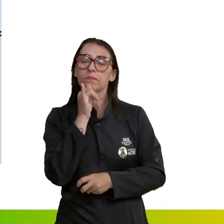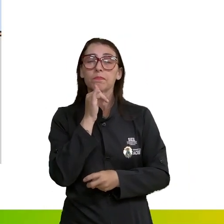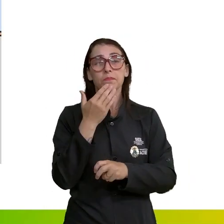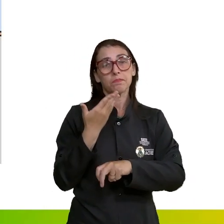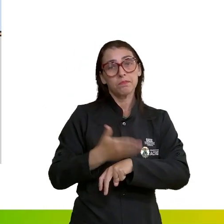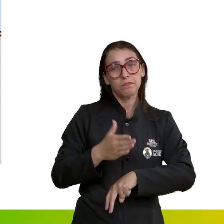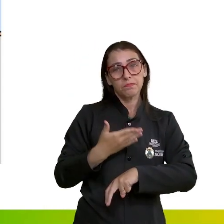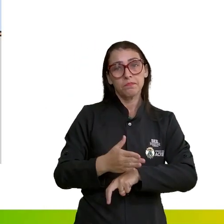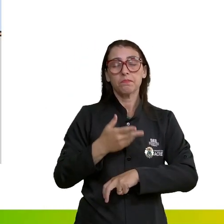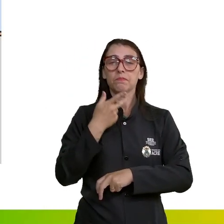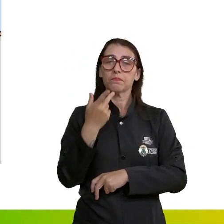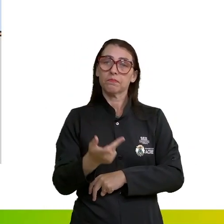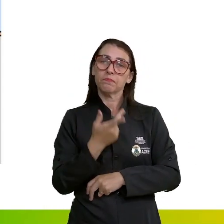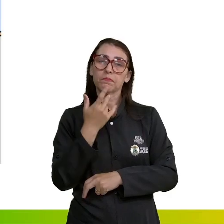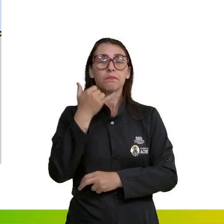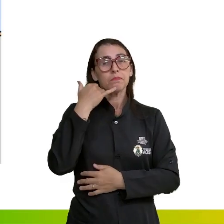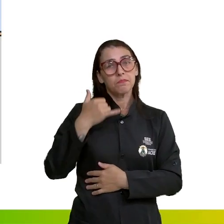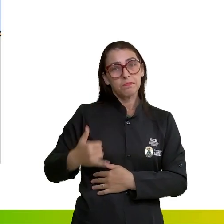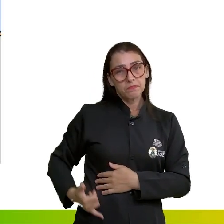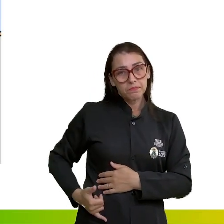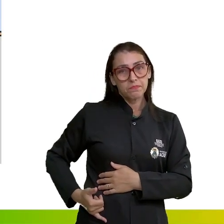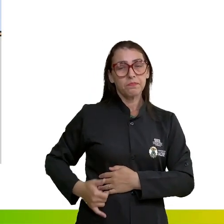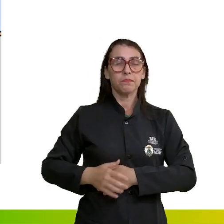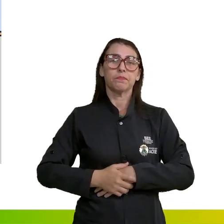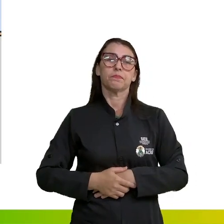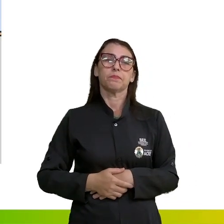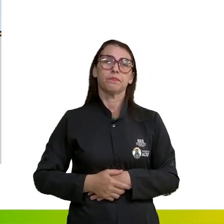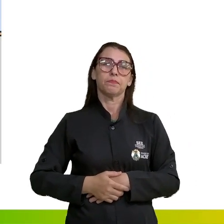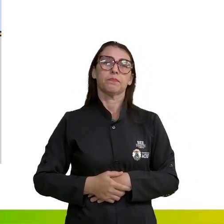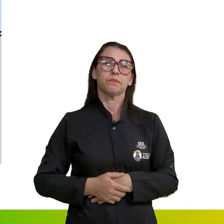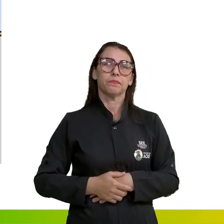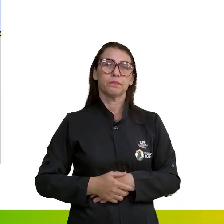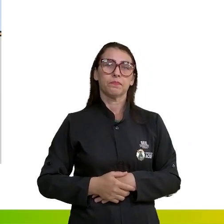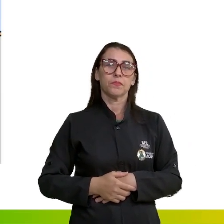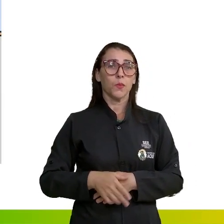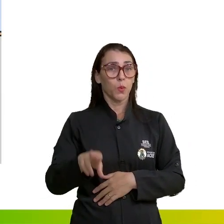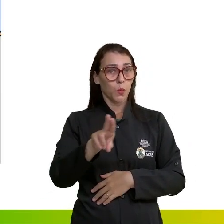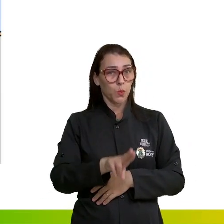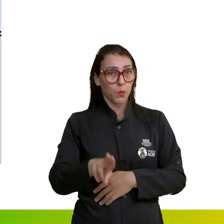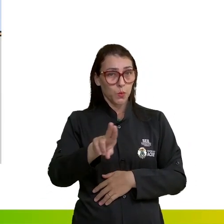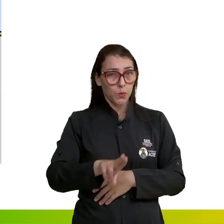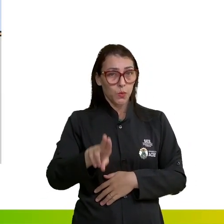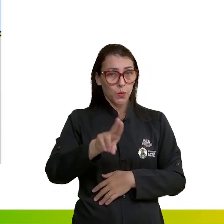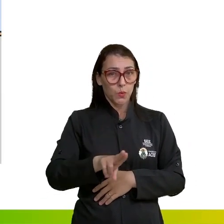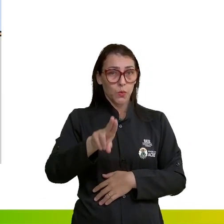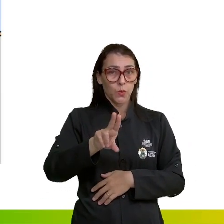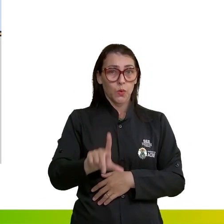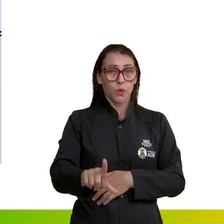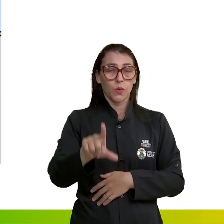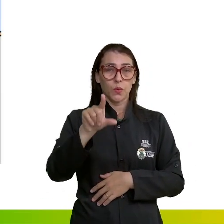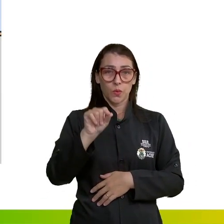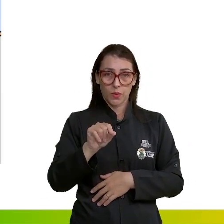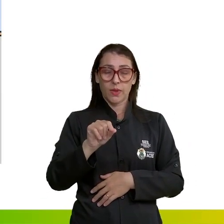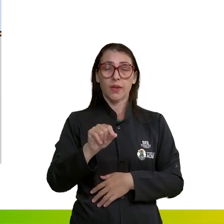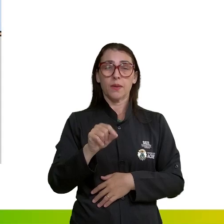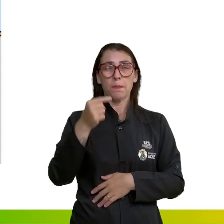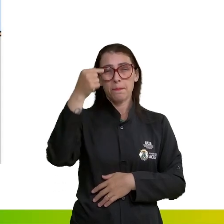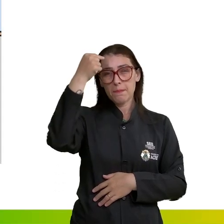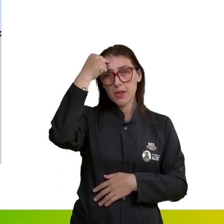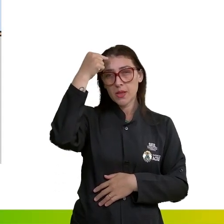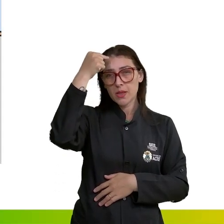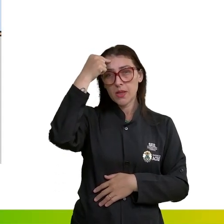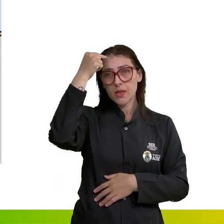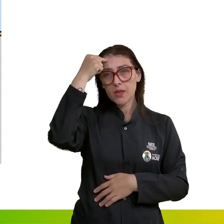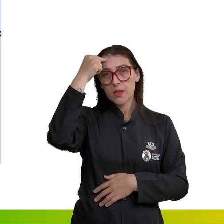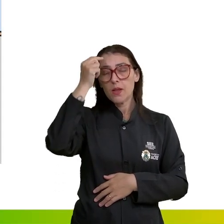que eu venho falando do celular, que é o seguinte: com isso, o consumo deixa de ser uma escolha